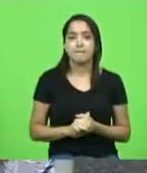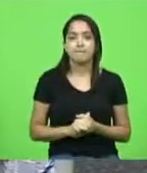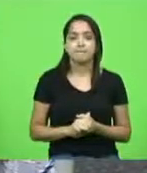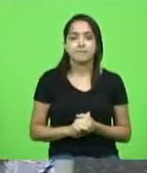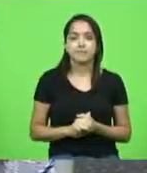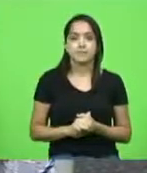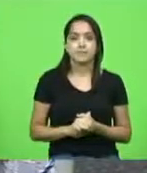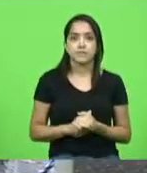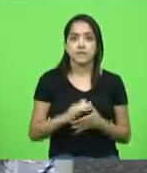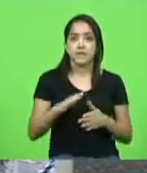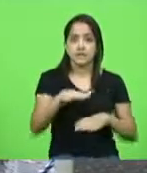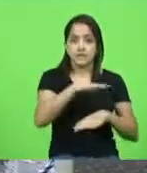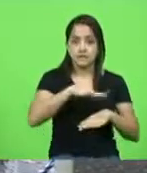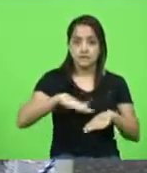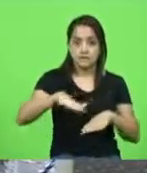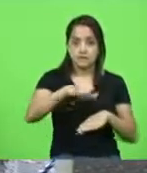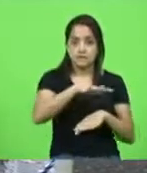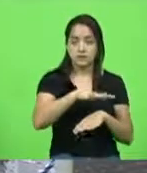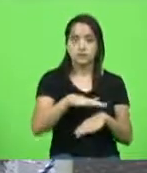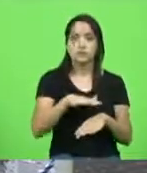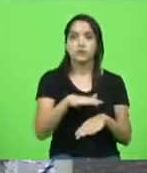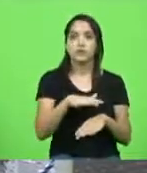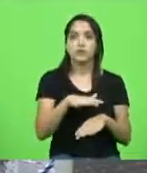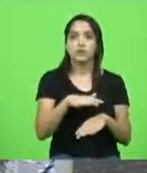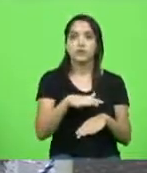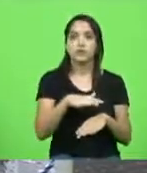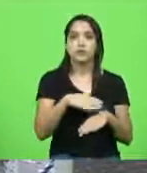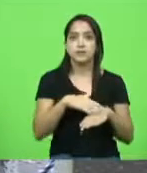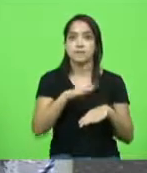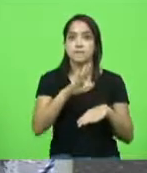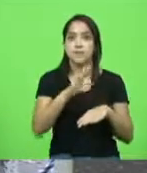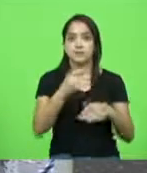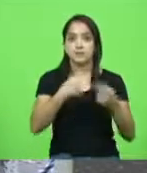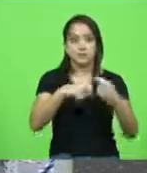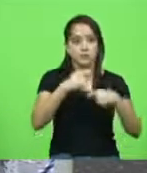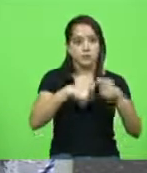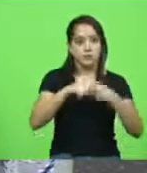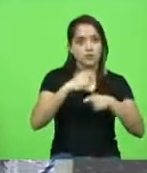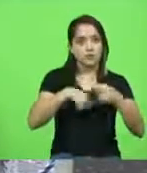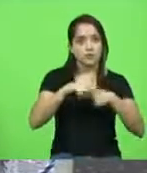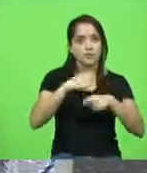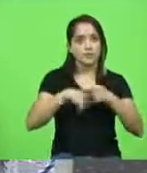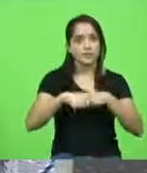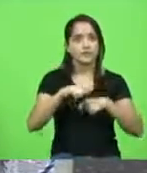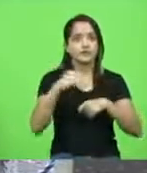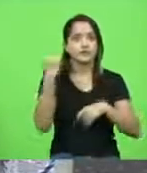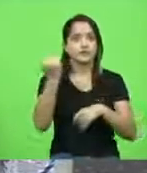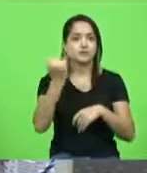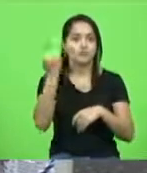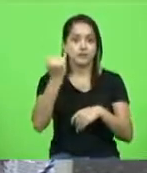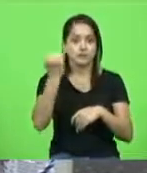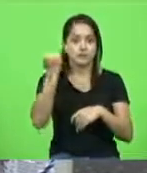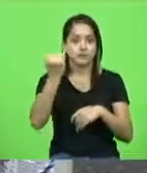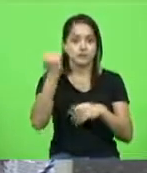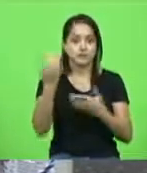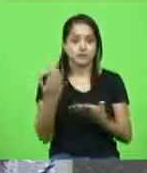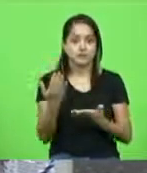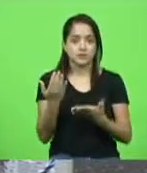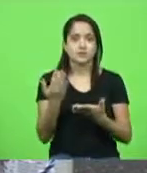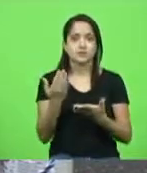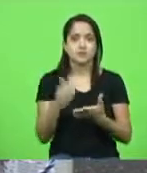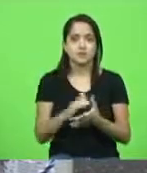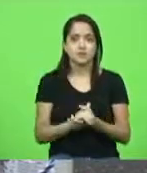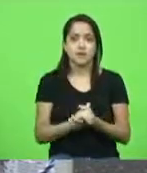as regiões e mais economicamente mais importantes e com densidade